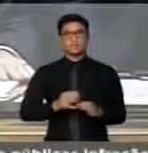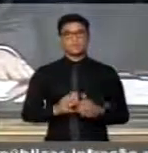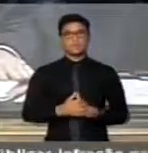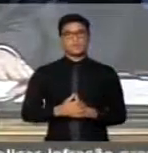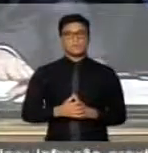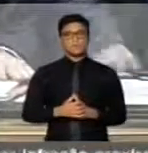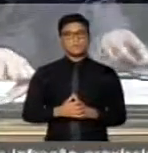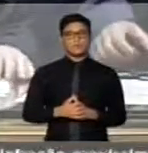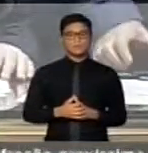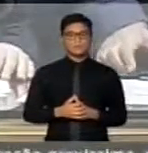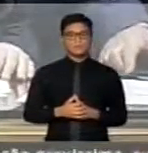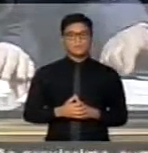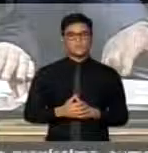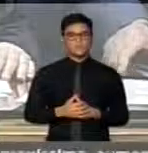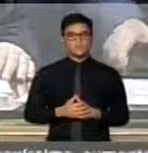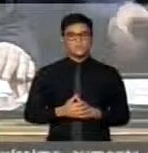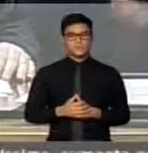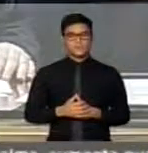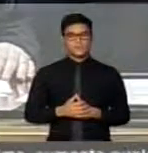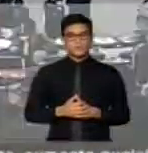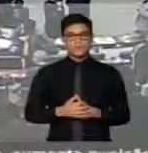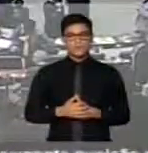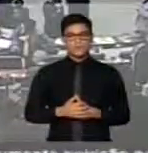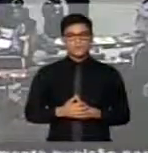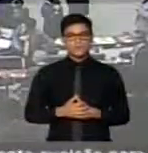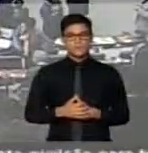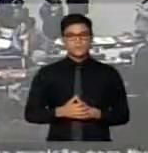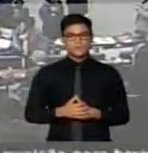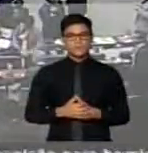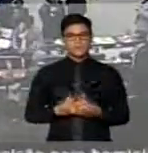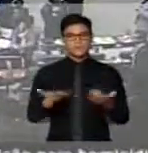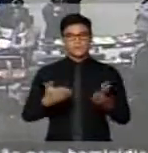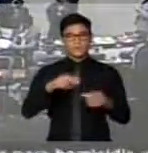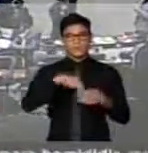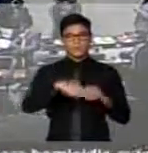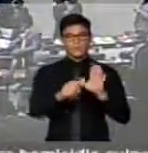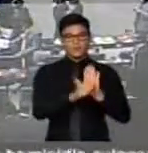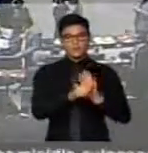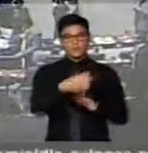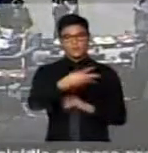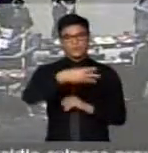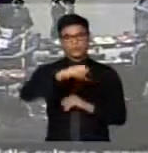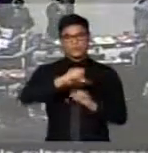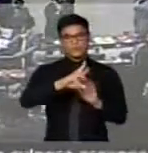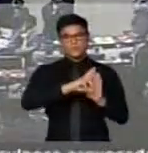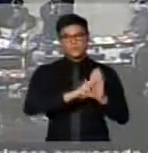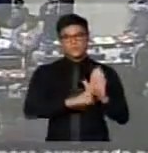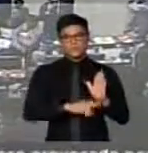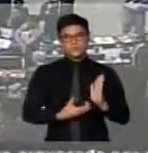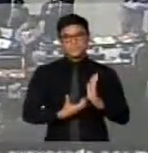presidente, com fulcro no artigo 39 do regimento interno,